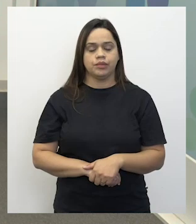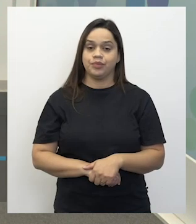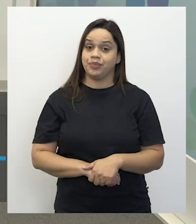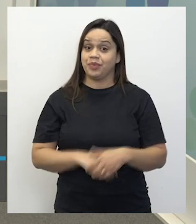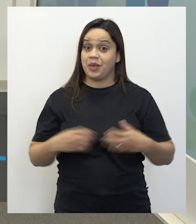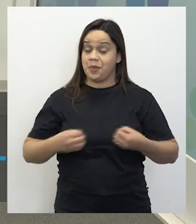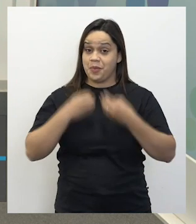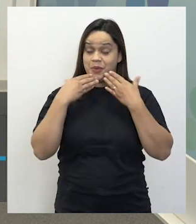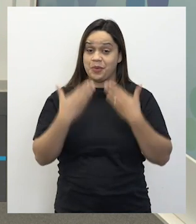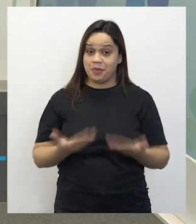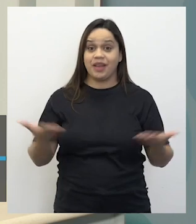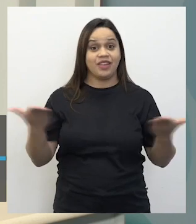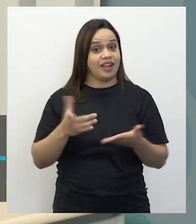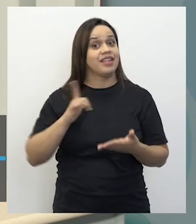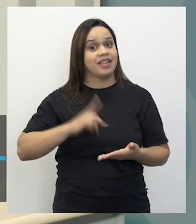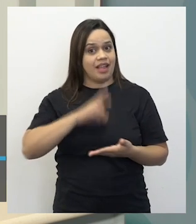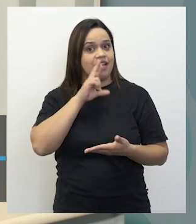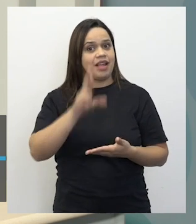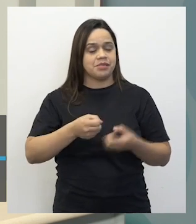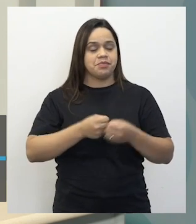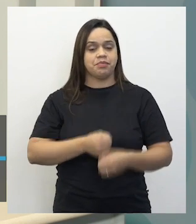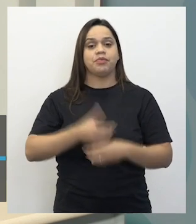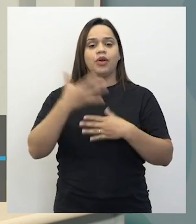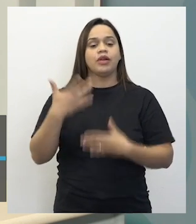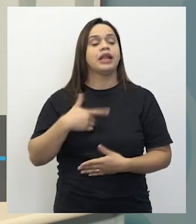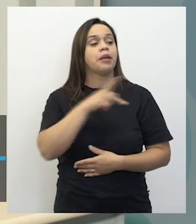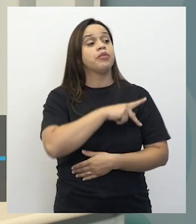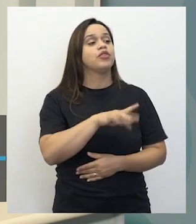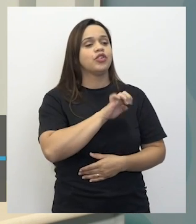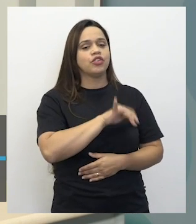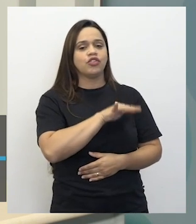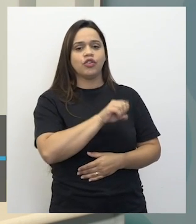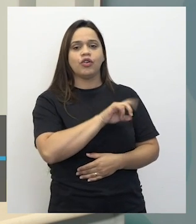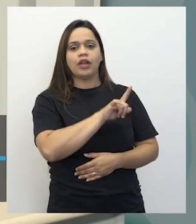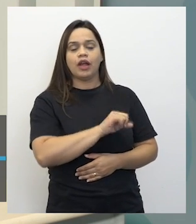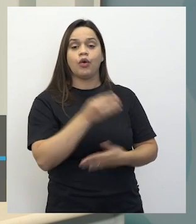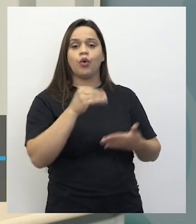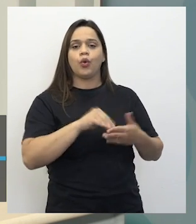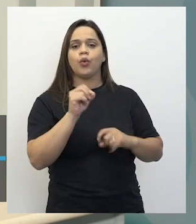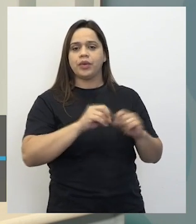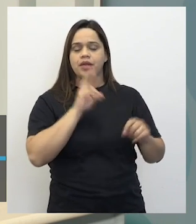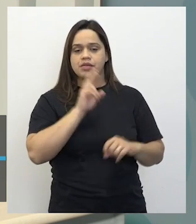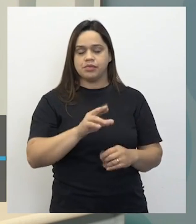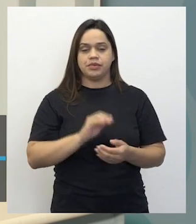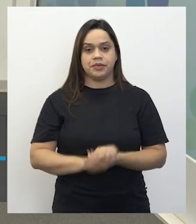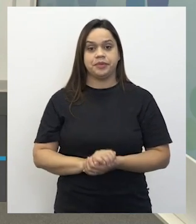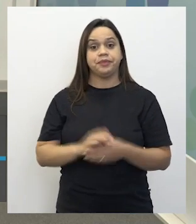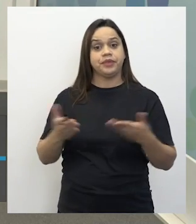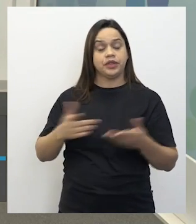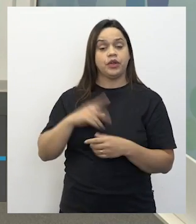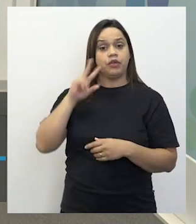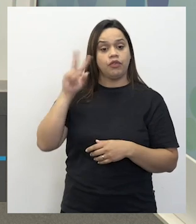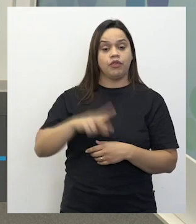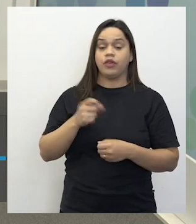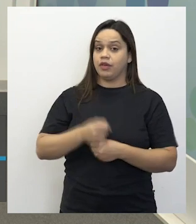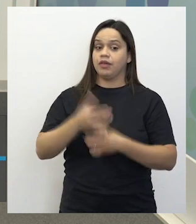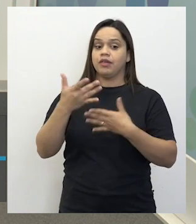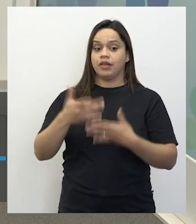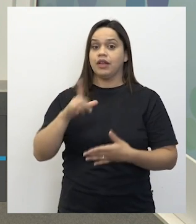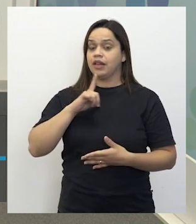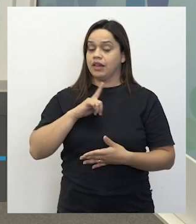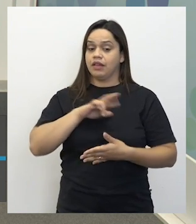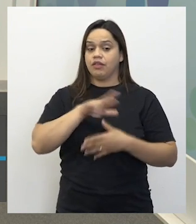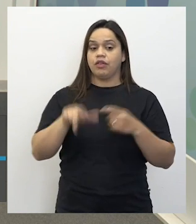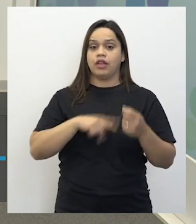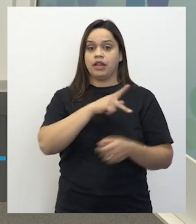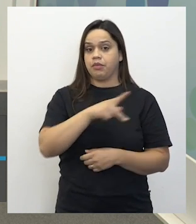Muito bem, temos muitas respostas. E aí, Edil, o que eles colocaram? Então, eu achei uma contribuição da prof aqui. O que